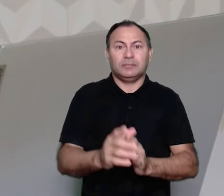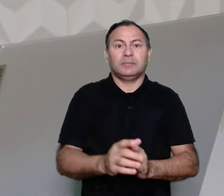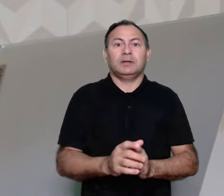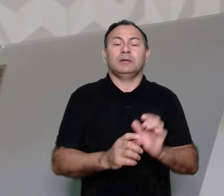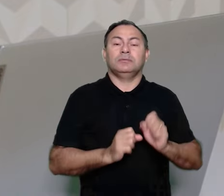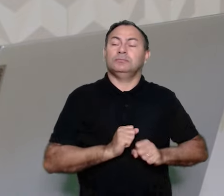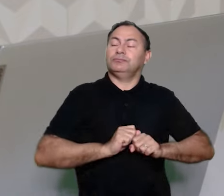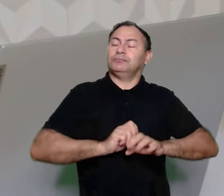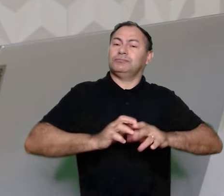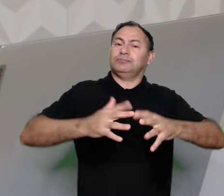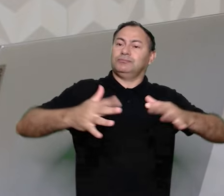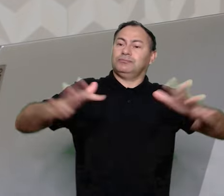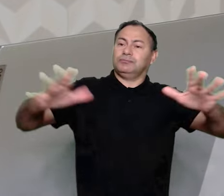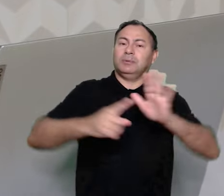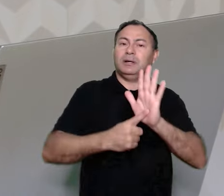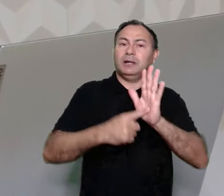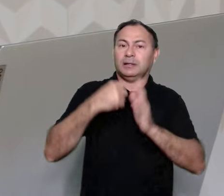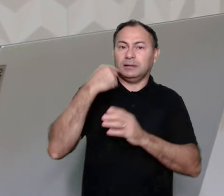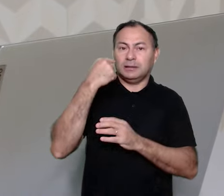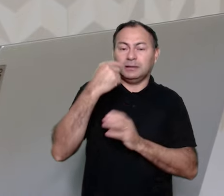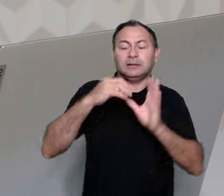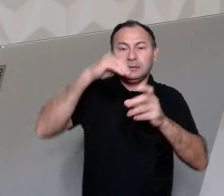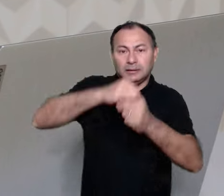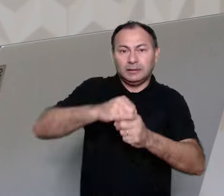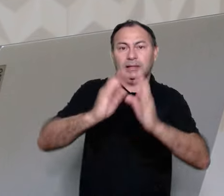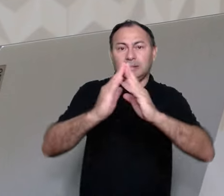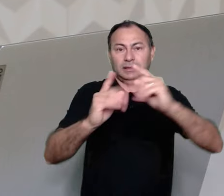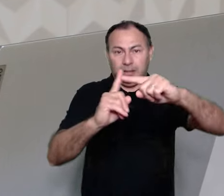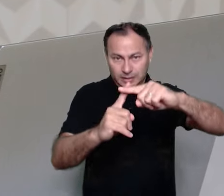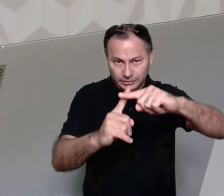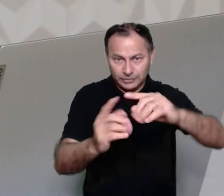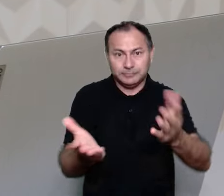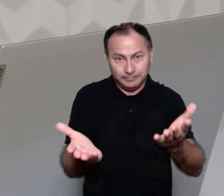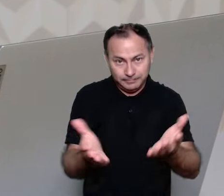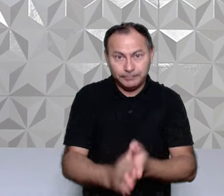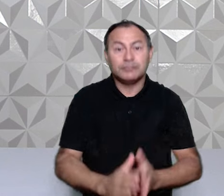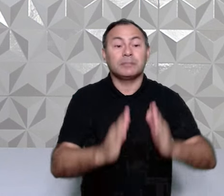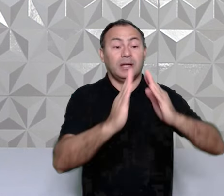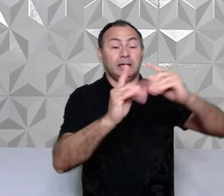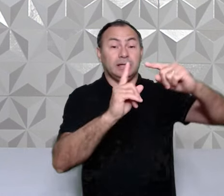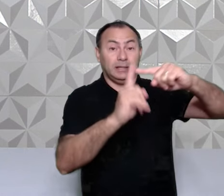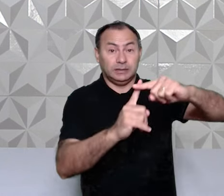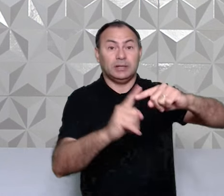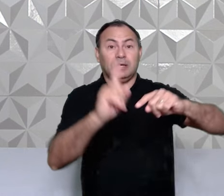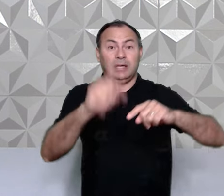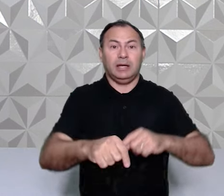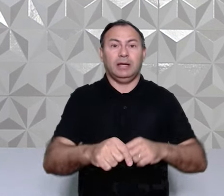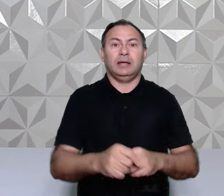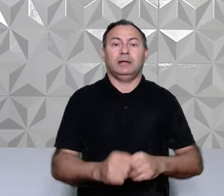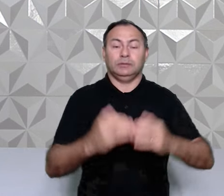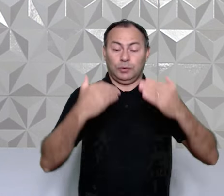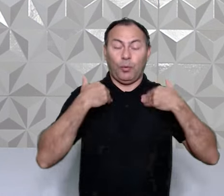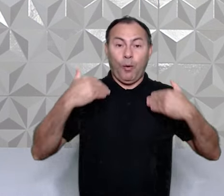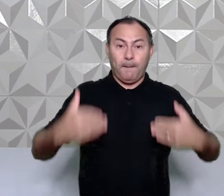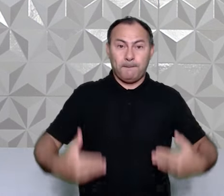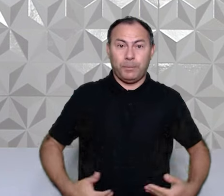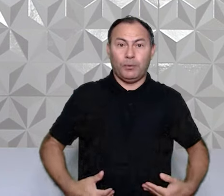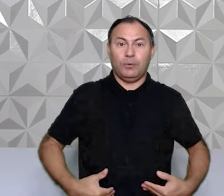Cristo que resplandece na face da igreja, né? Então a igreja é